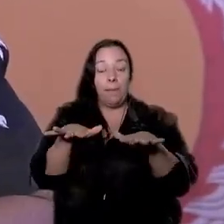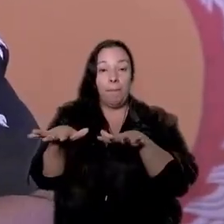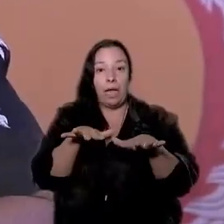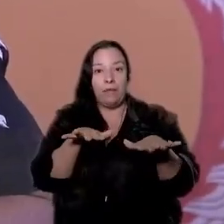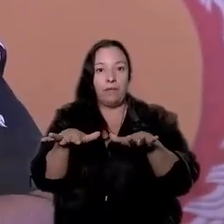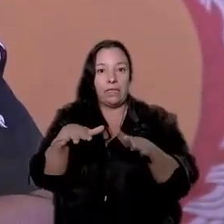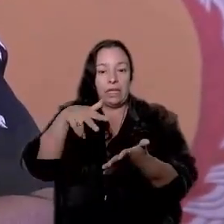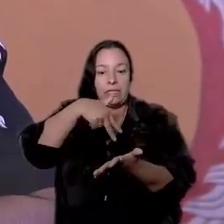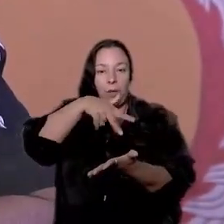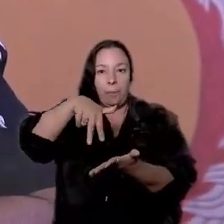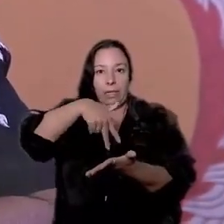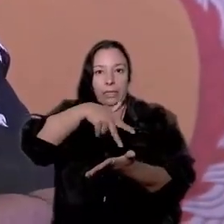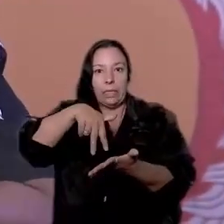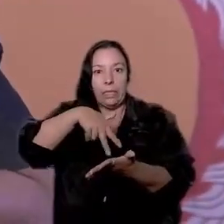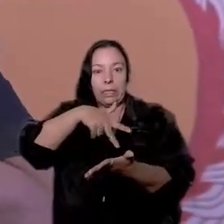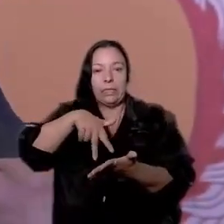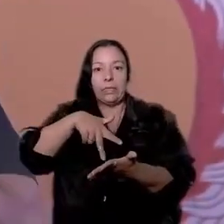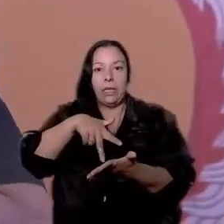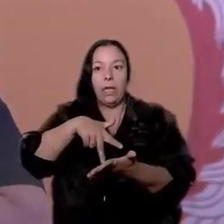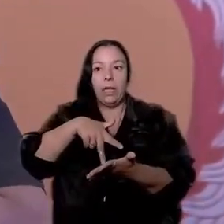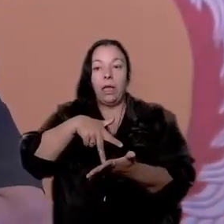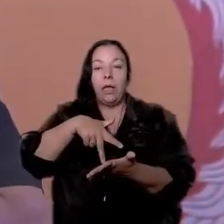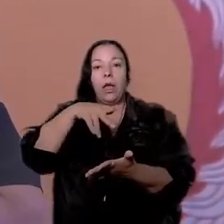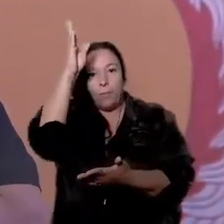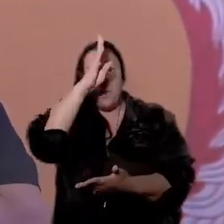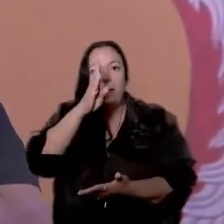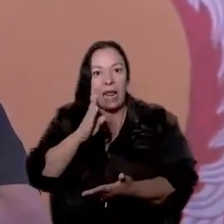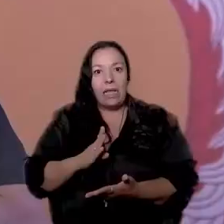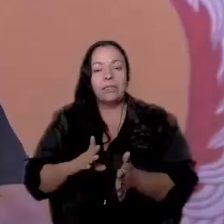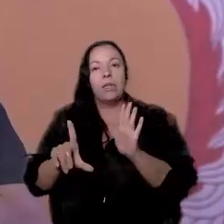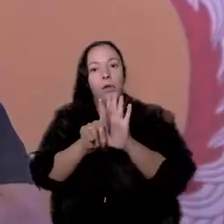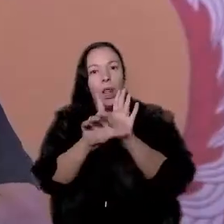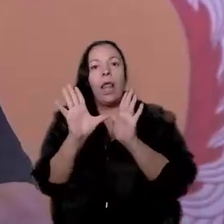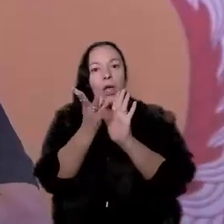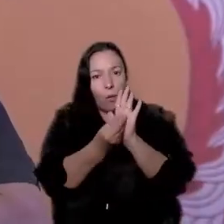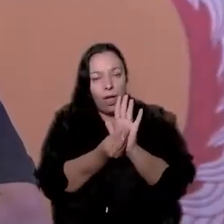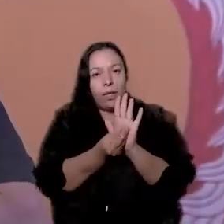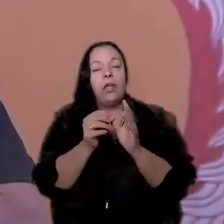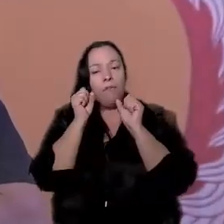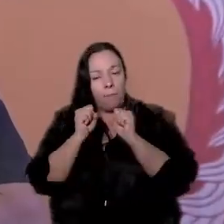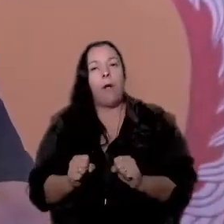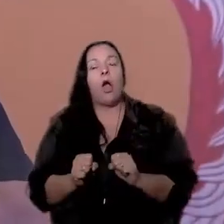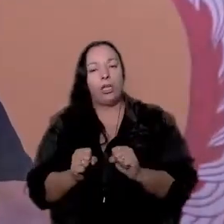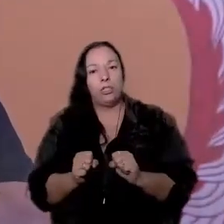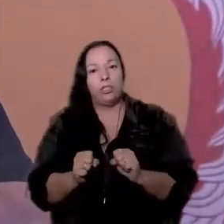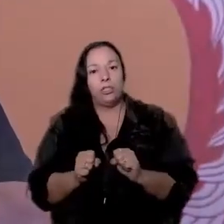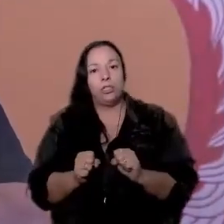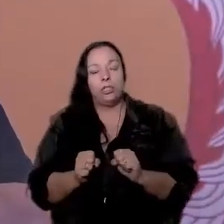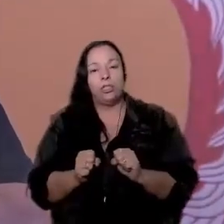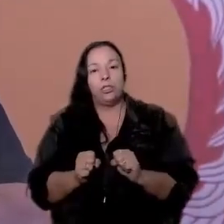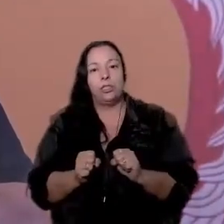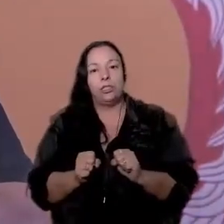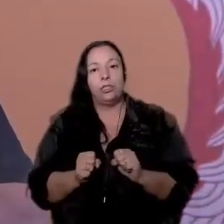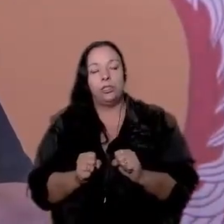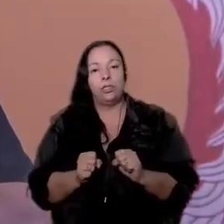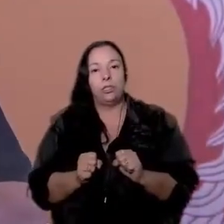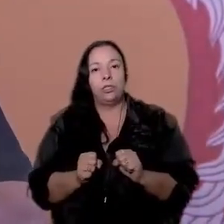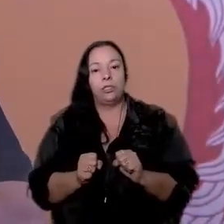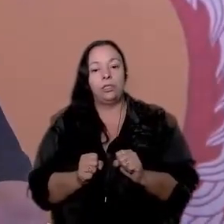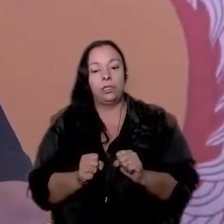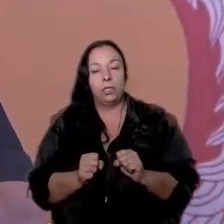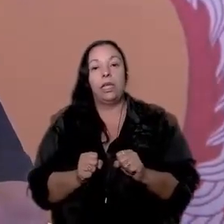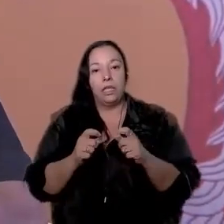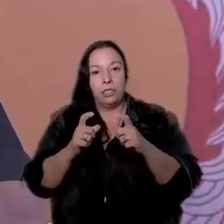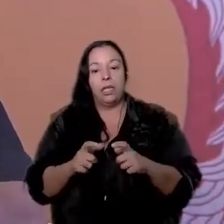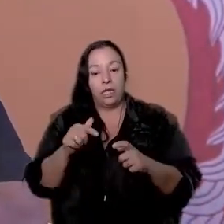chinesa, uma dança, um espetáculo chinês para o Brasil, com Lei Rouanet? Eu digo, pode, desde que o proponente seja